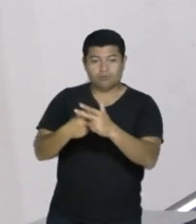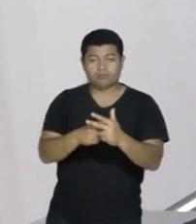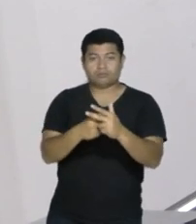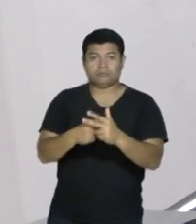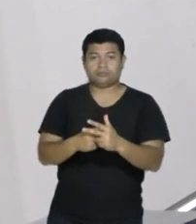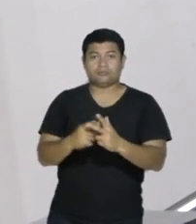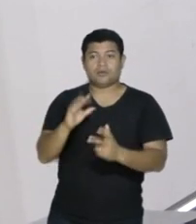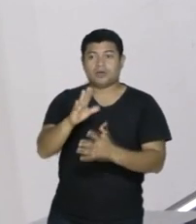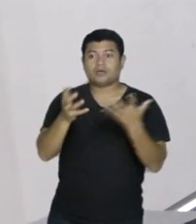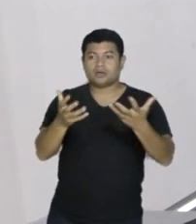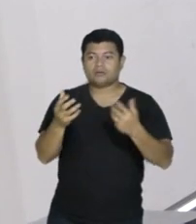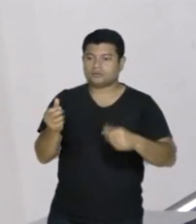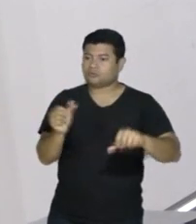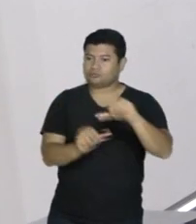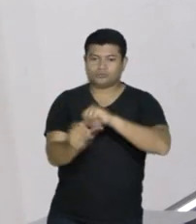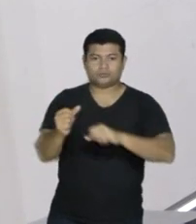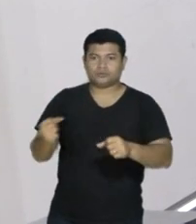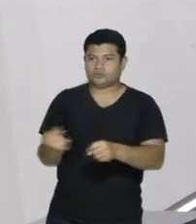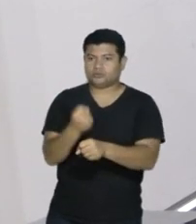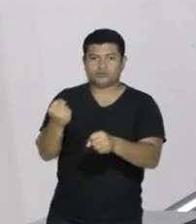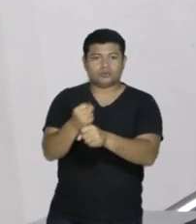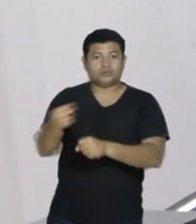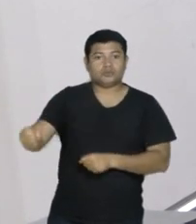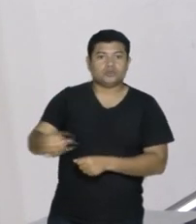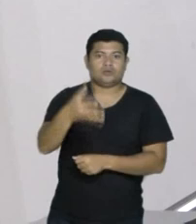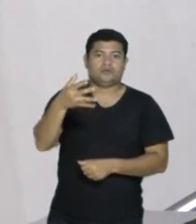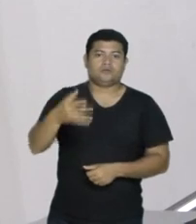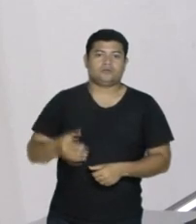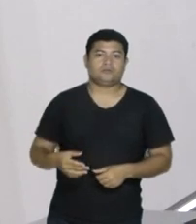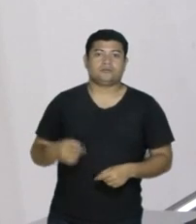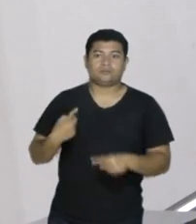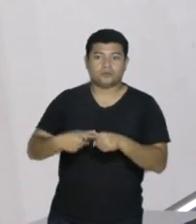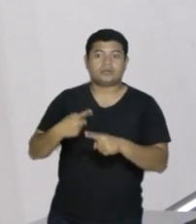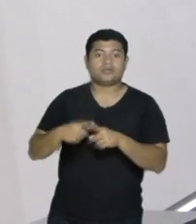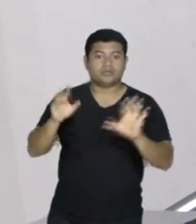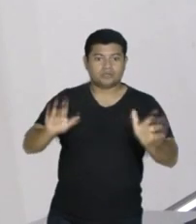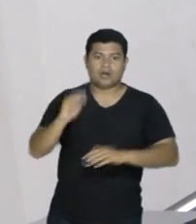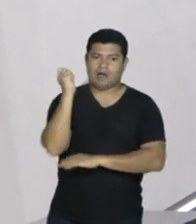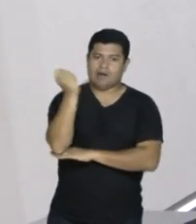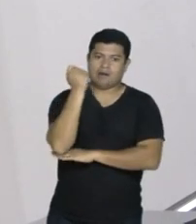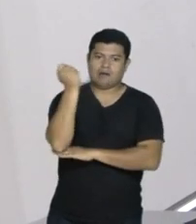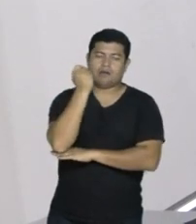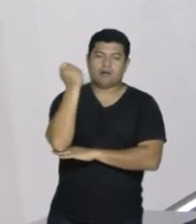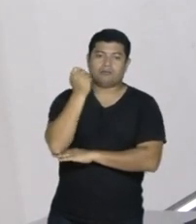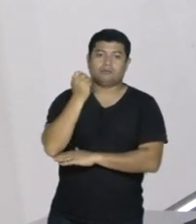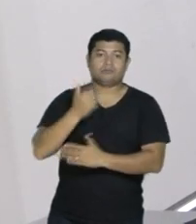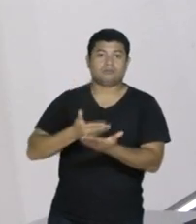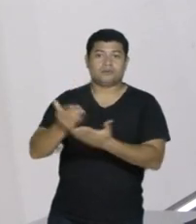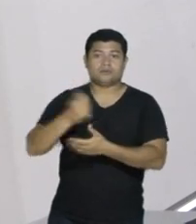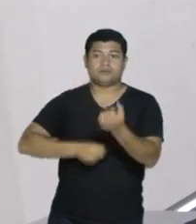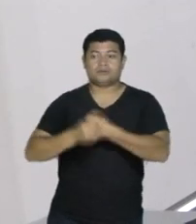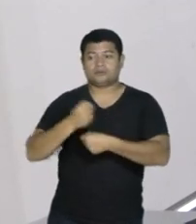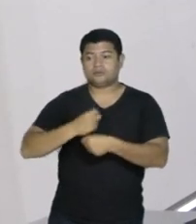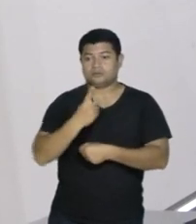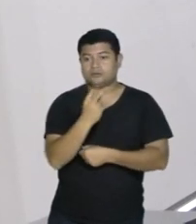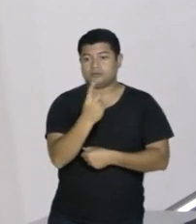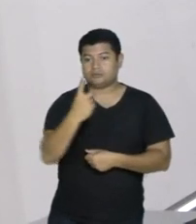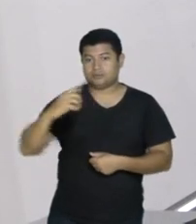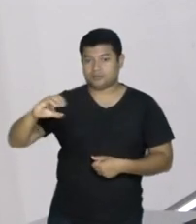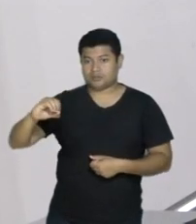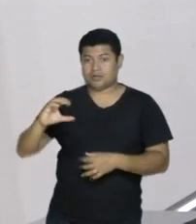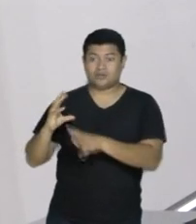a reconstrução visto que a situação já se agrava já era grave lá em 2010 isso vai fazer 13